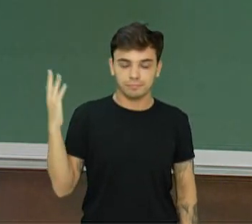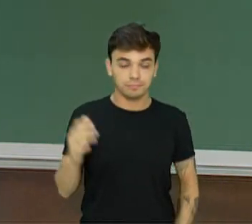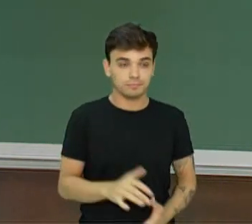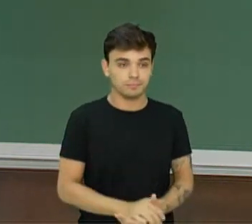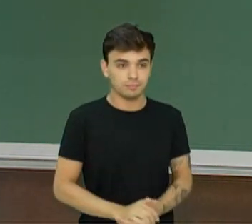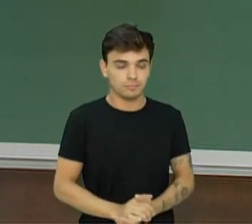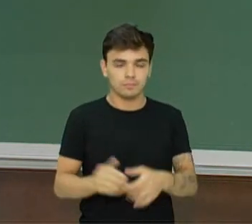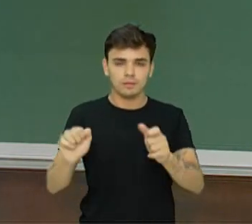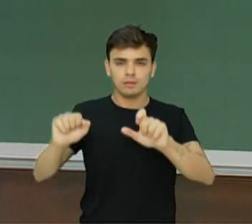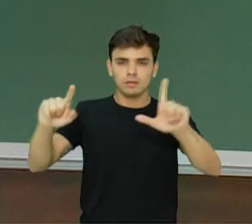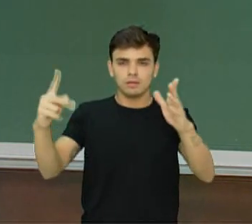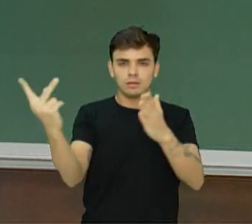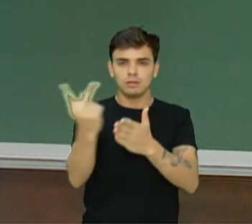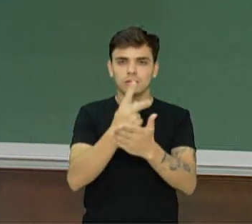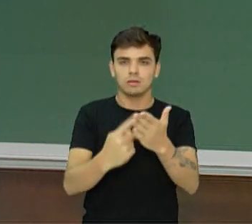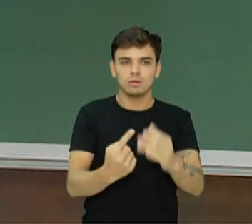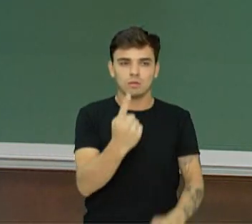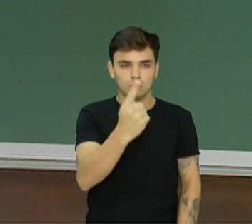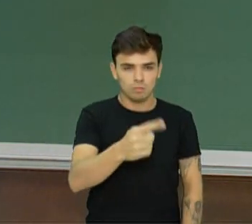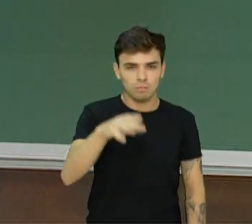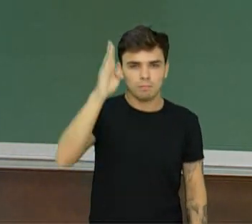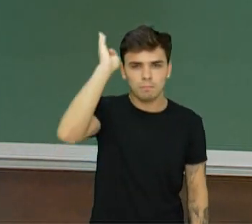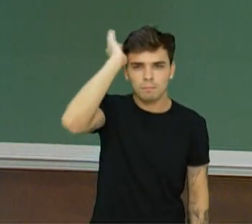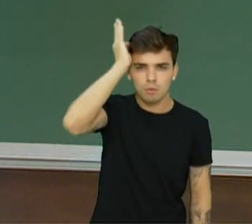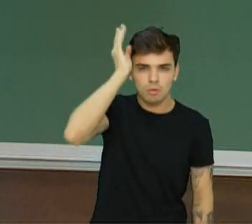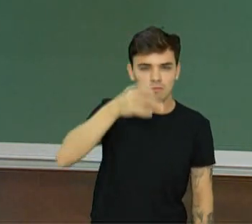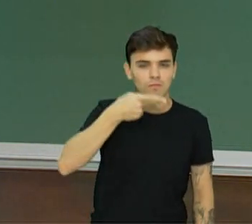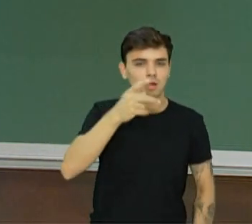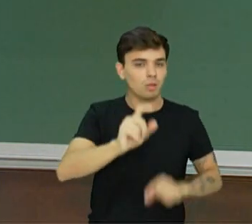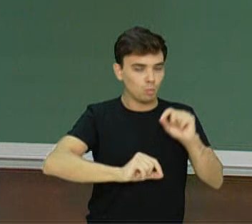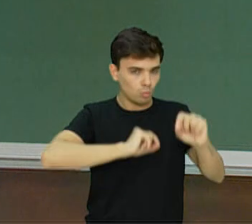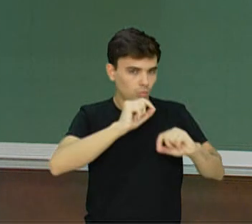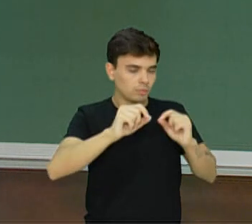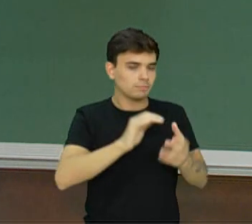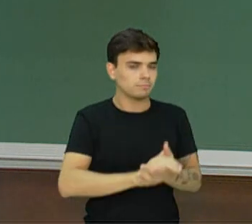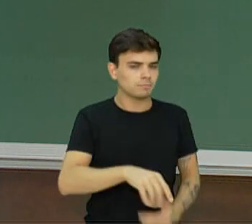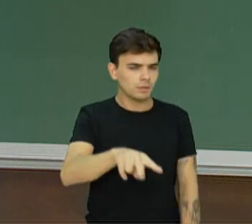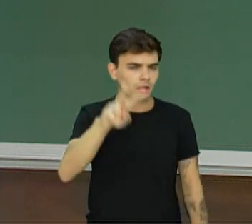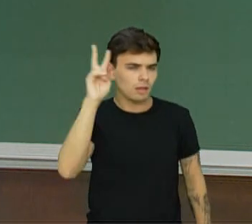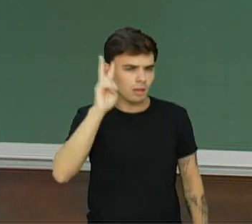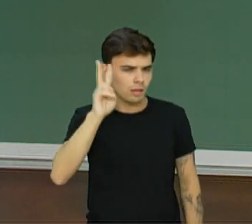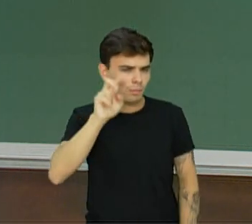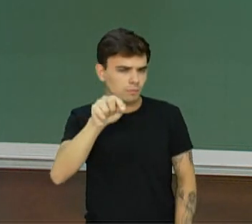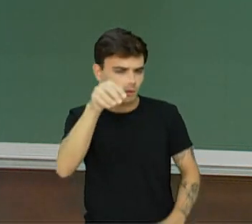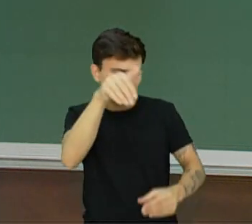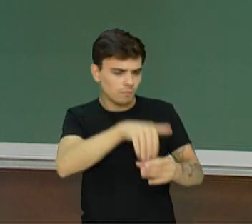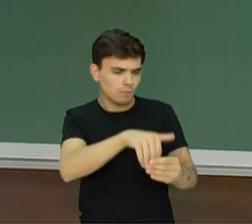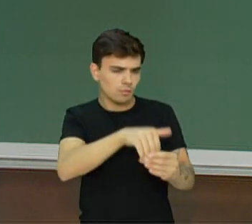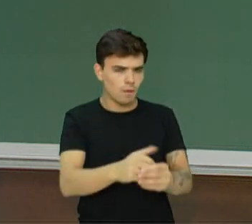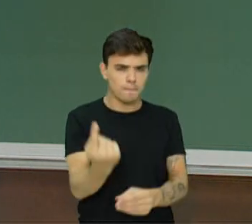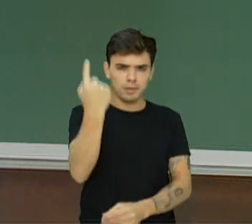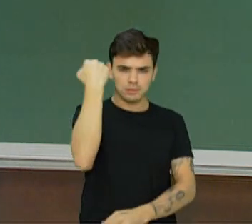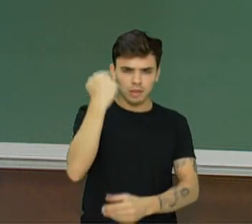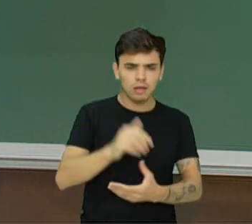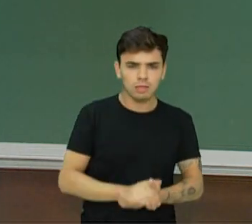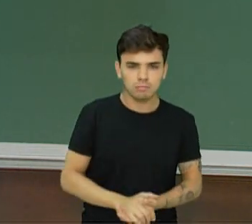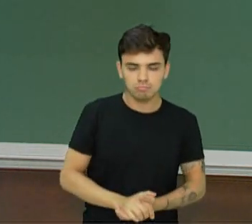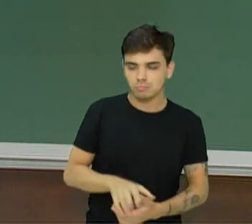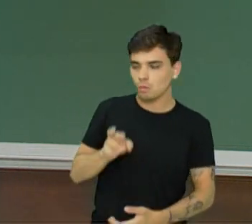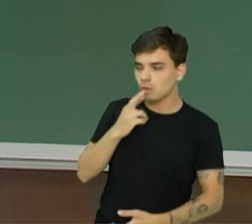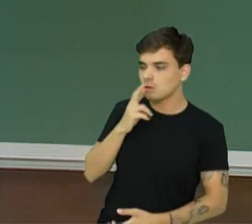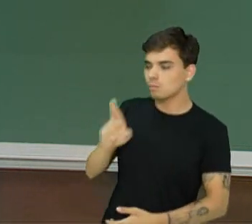nessa charge, um dos burrinhos ali diz o seguinte: lembrem quem você votou na eleição passada? E o